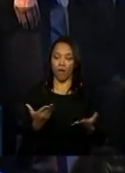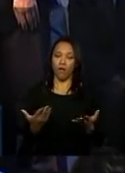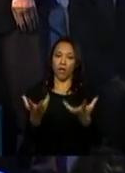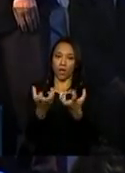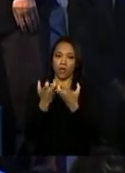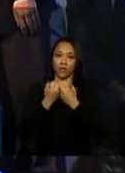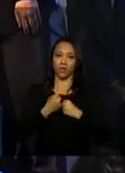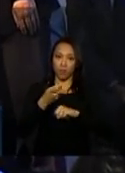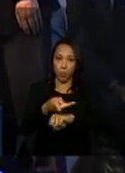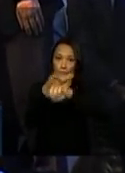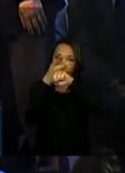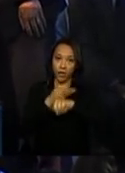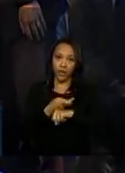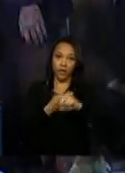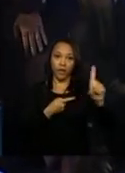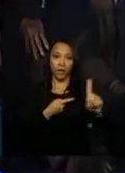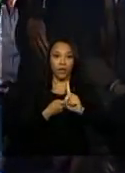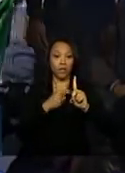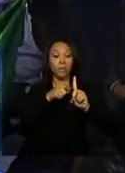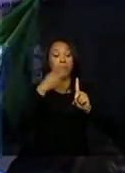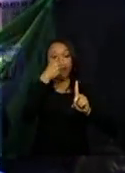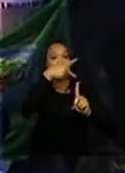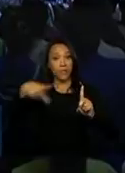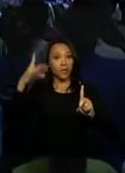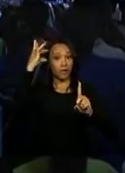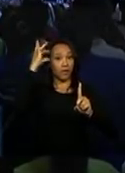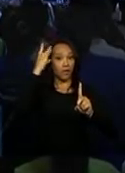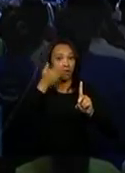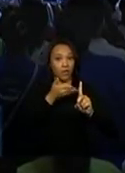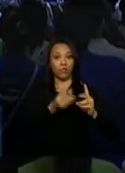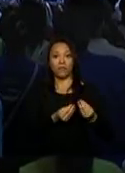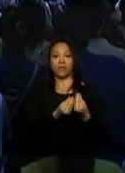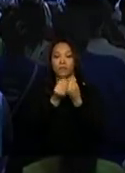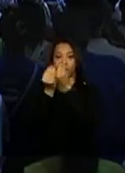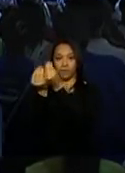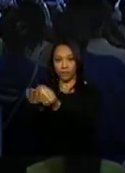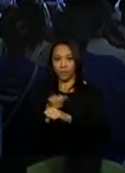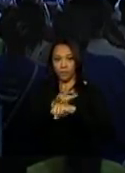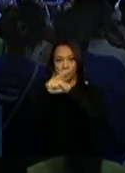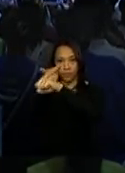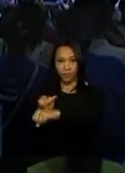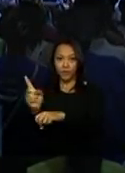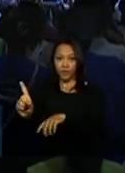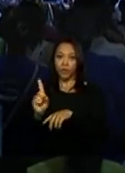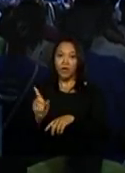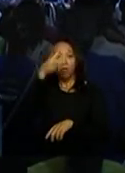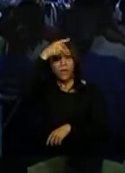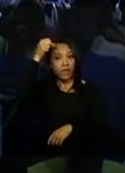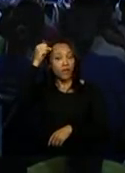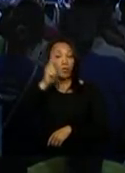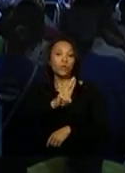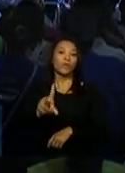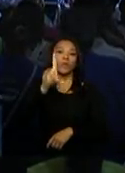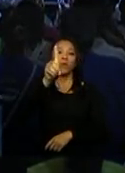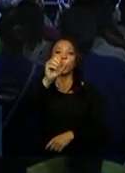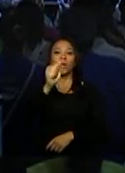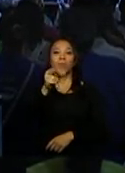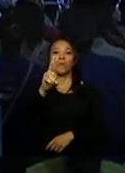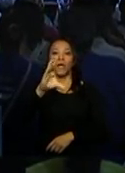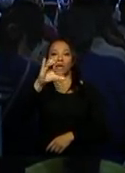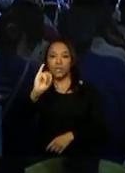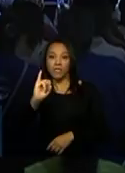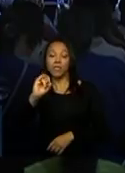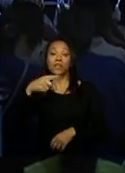prêmio das mãos da Presidenta da República, convidamos a prefeita Darcy Braga, de